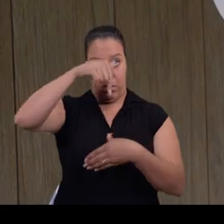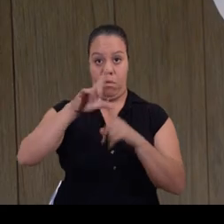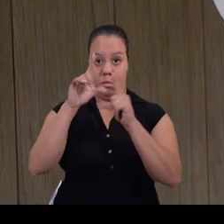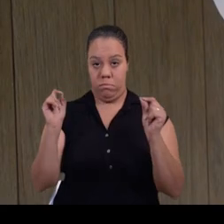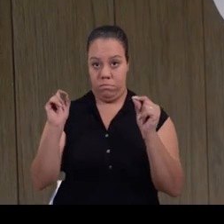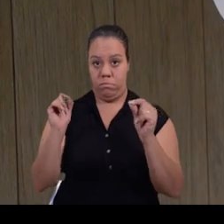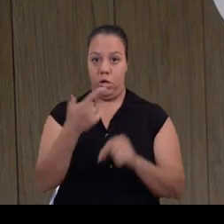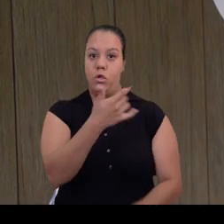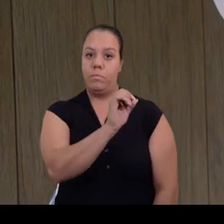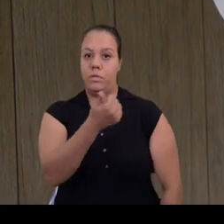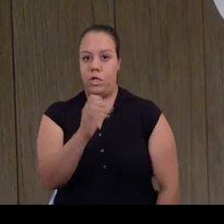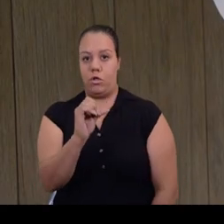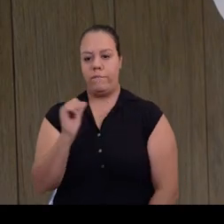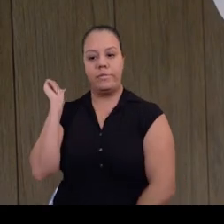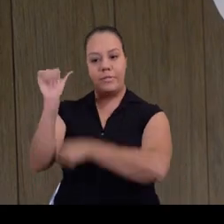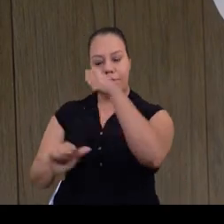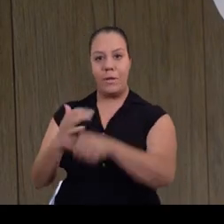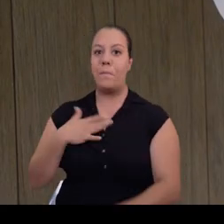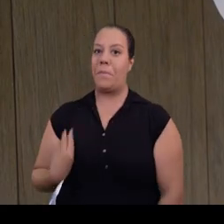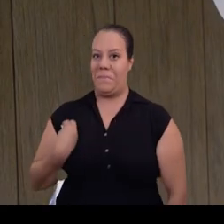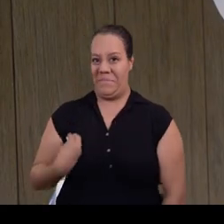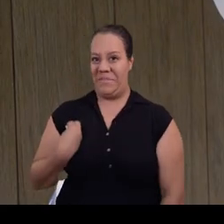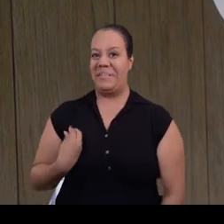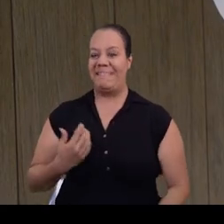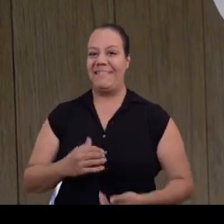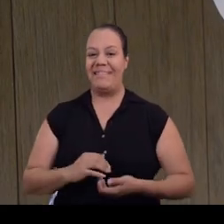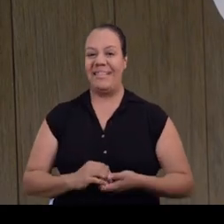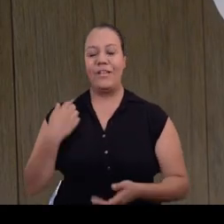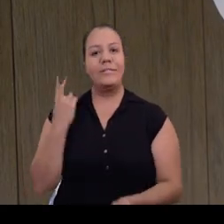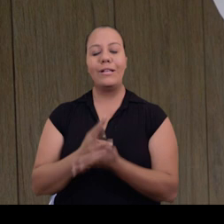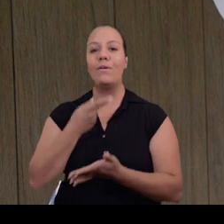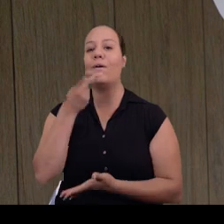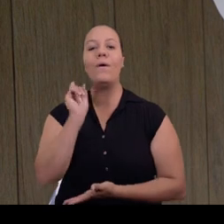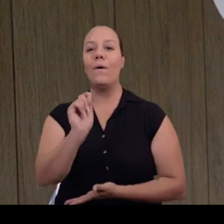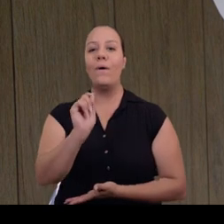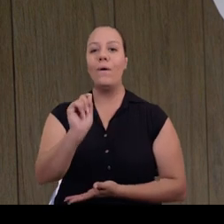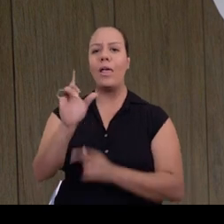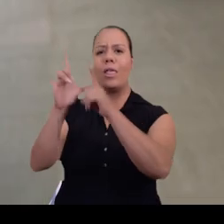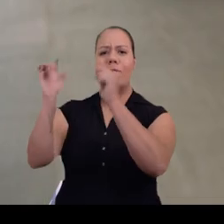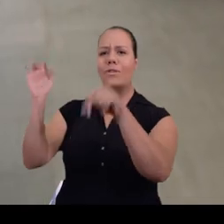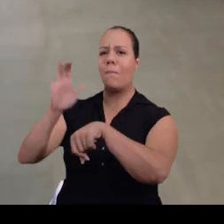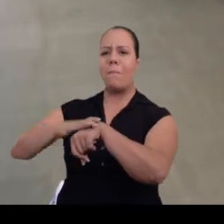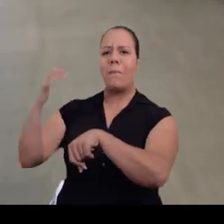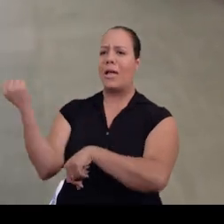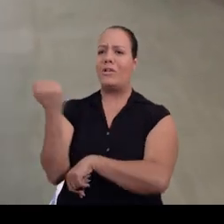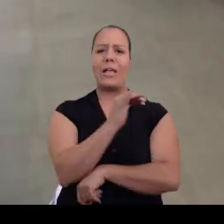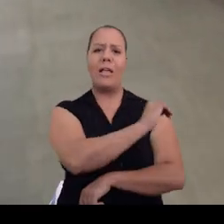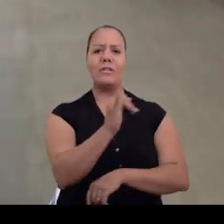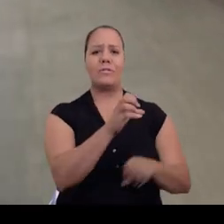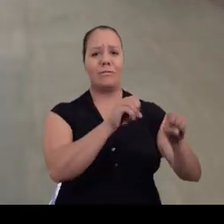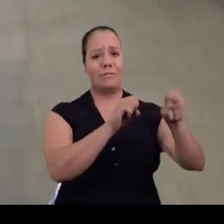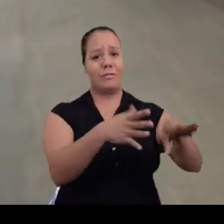Em 2019, a UFJF transformou a minha vida. E eu sempre digo que ela é muito mais do que uma instituição